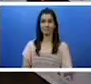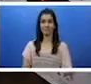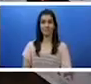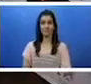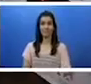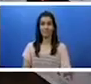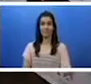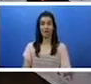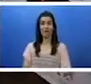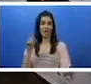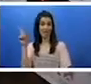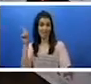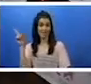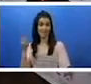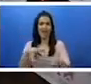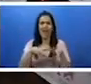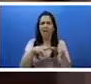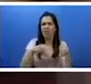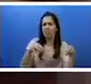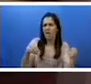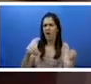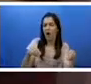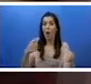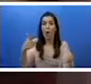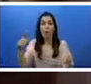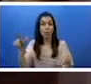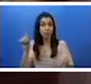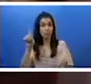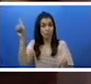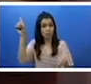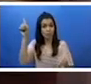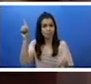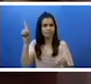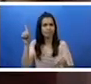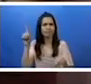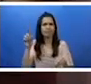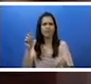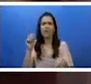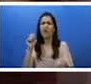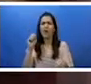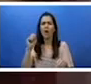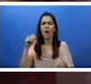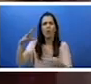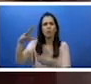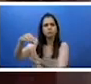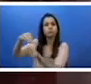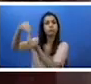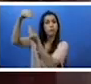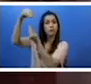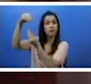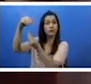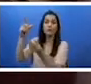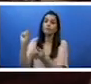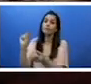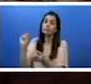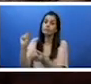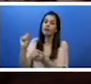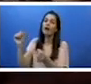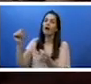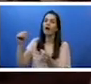Como esses são os terrestres, esses que estão aqui, olha, que eles estão suspensos, olha, o